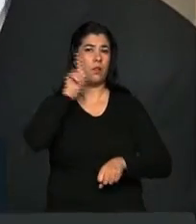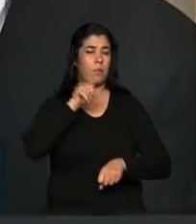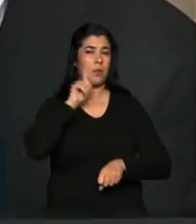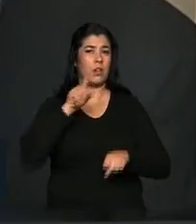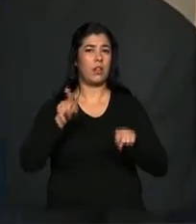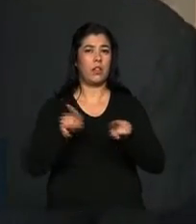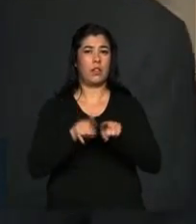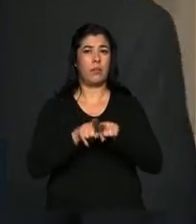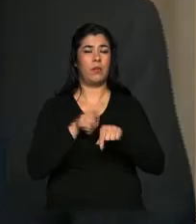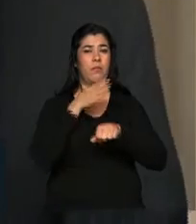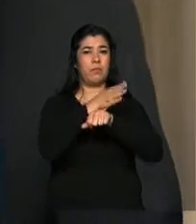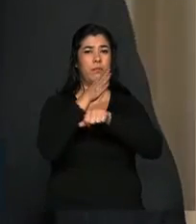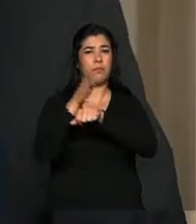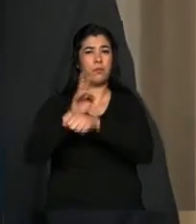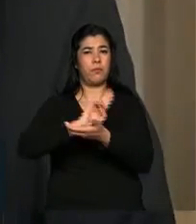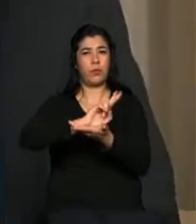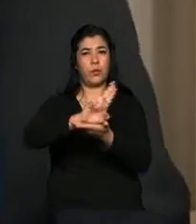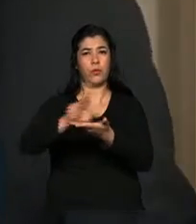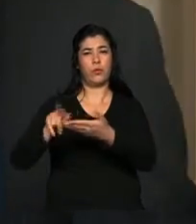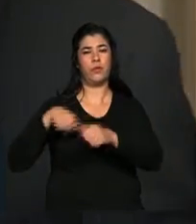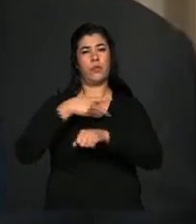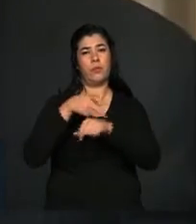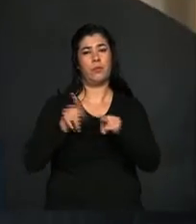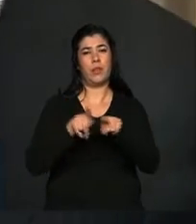países. Portanto, é uma honra